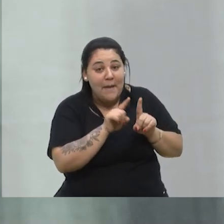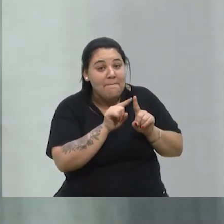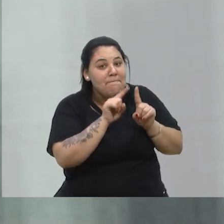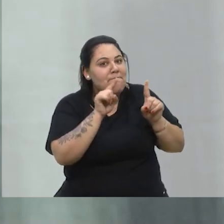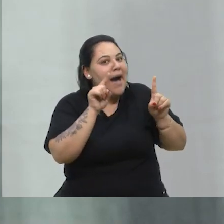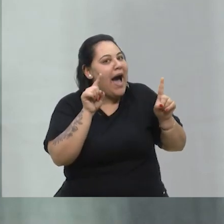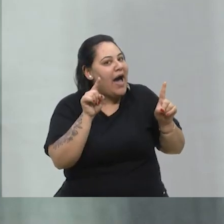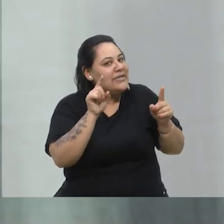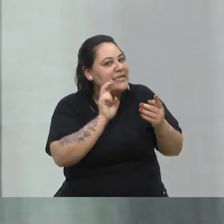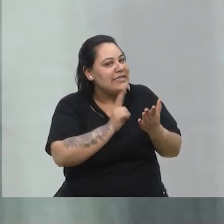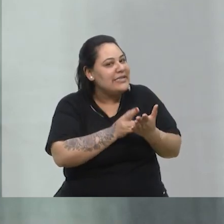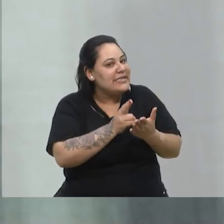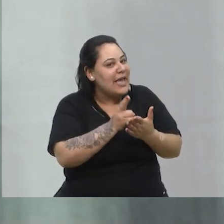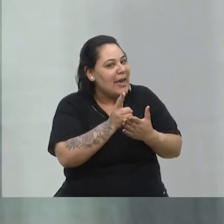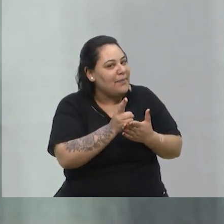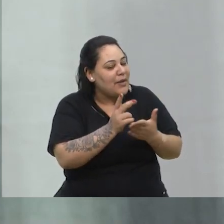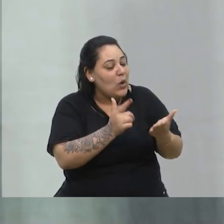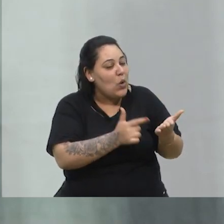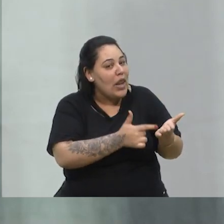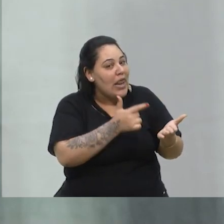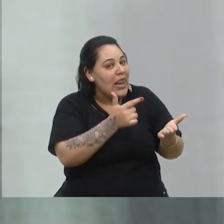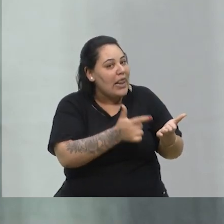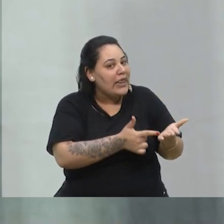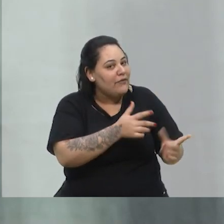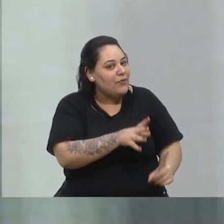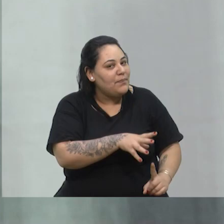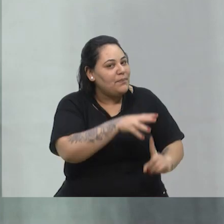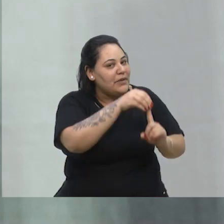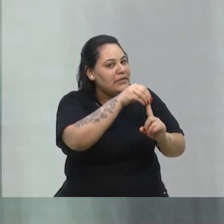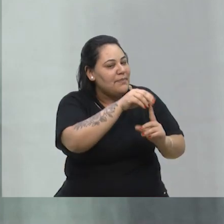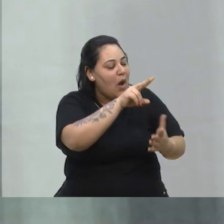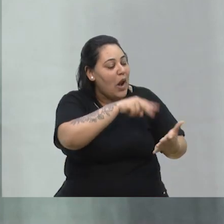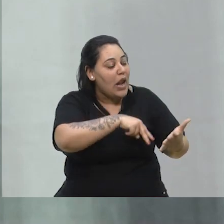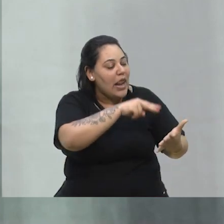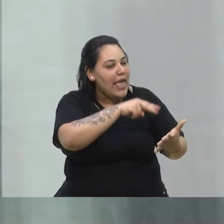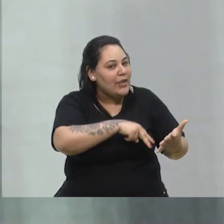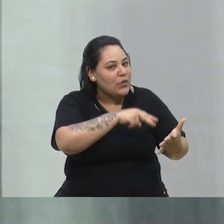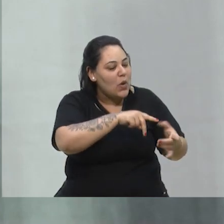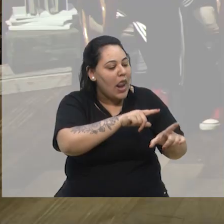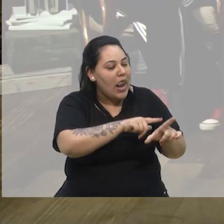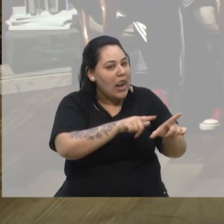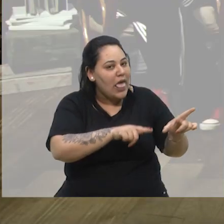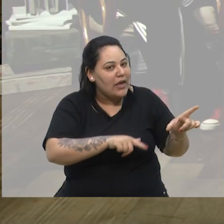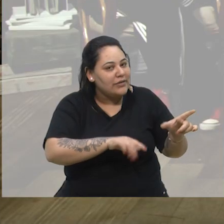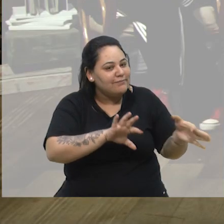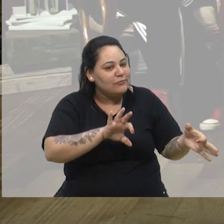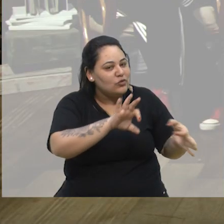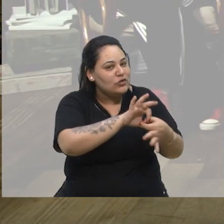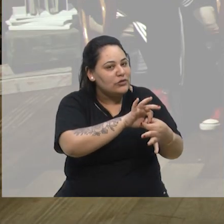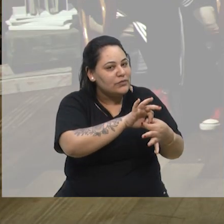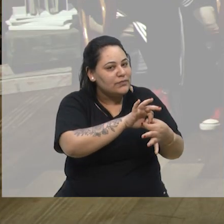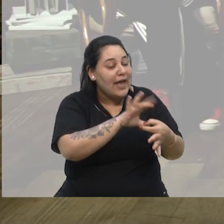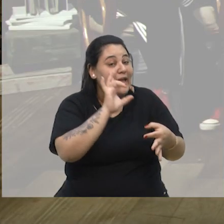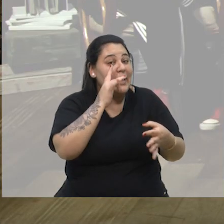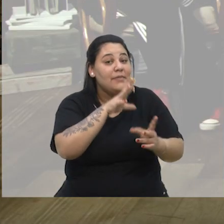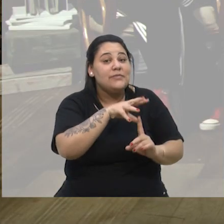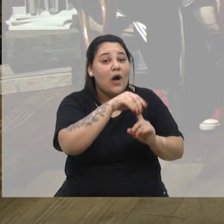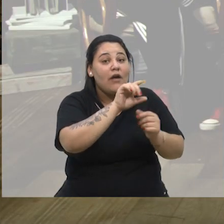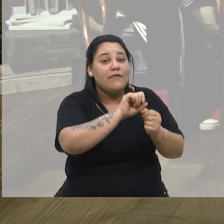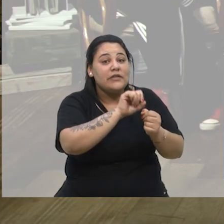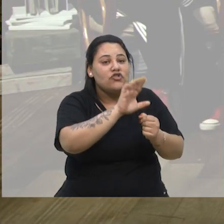o livro, a leitura e a literatura. A ideia justamente é fazer com que tenham